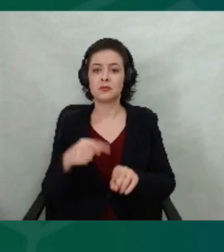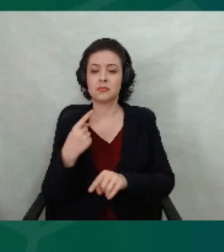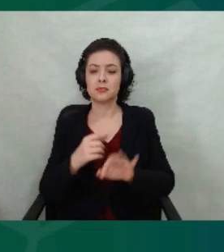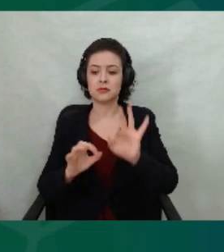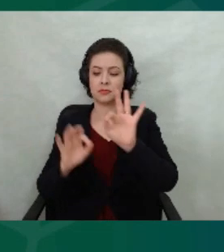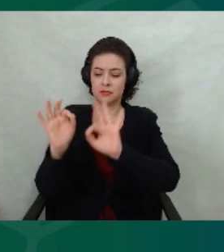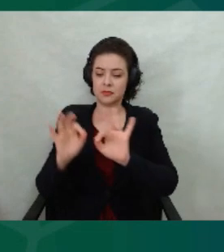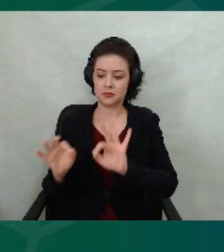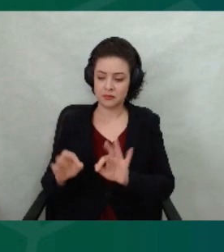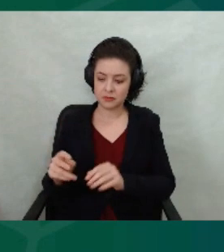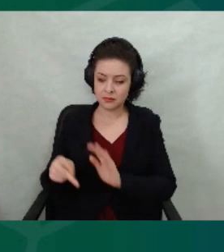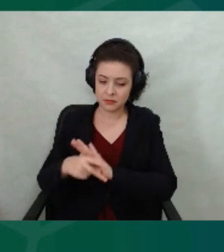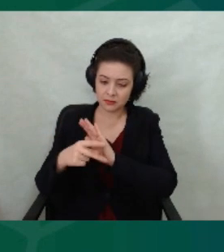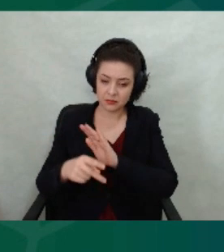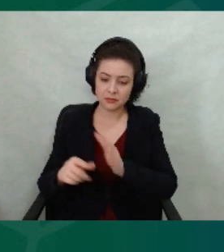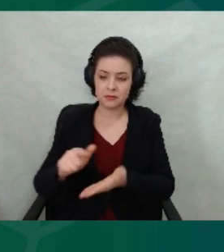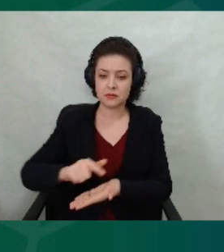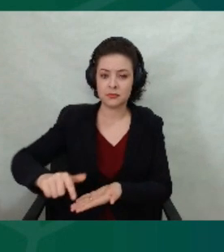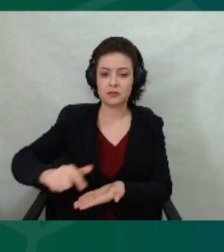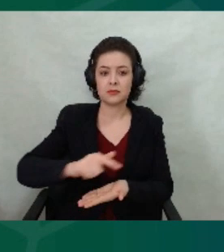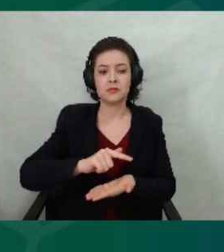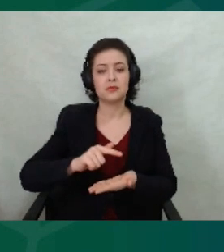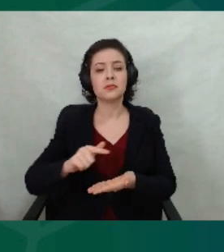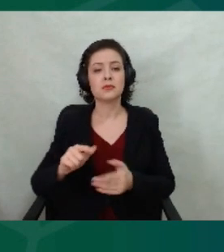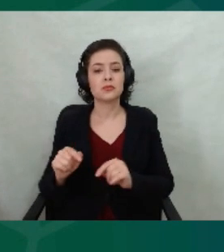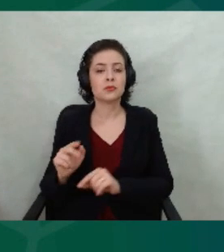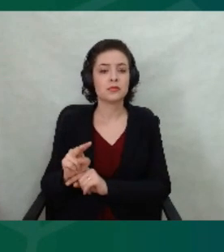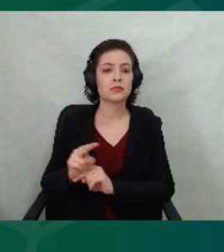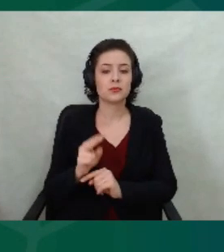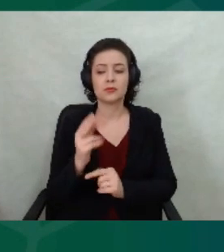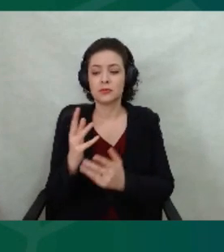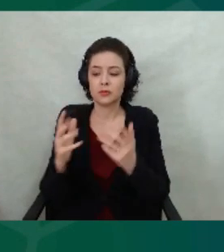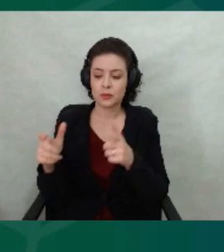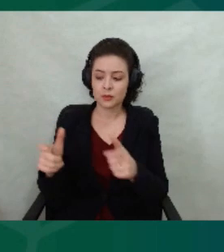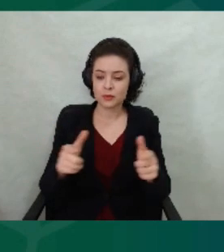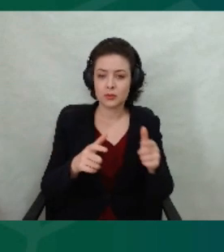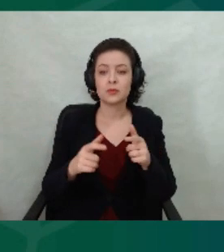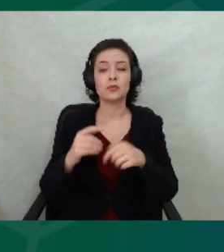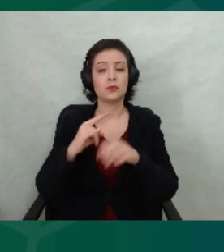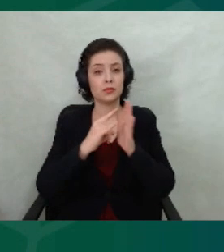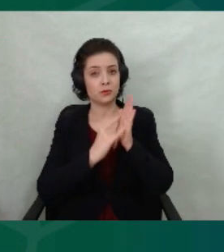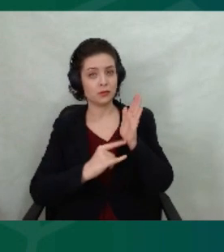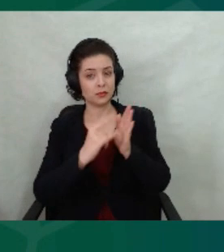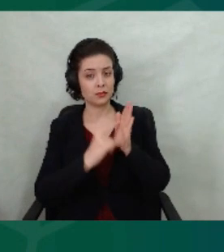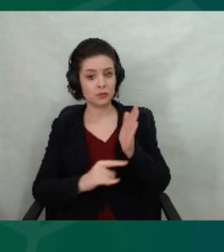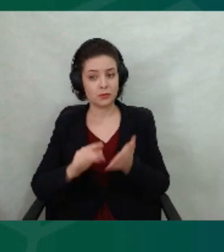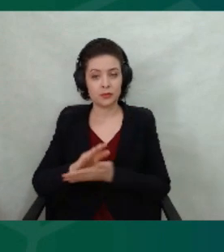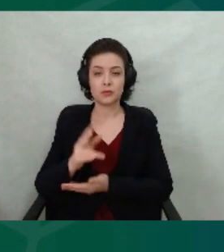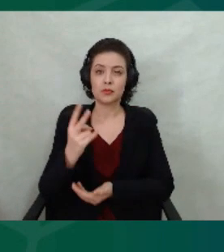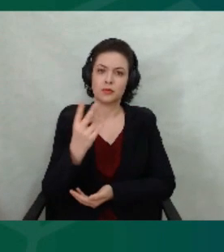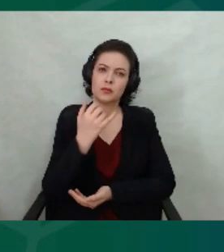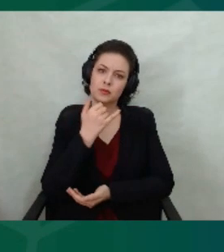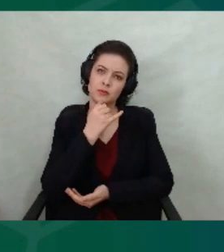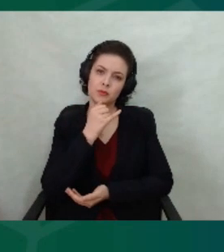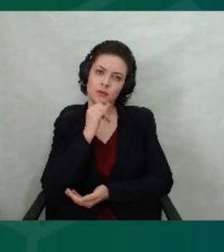né, para a questão da desinfecção, o cuidado com o meio ambiente, desenvolvemos documentos, aqui são só 2 exemplos dos documentos que a gente